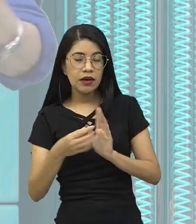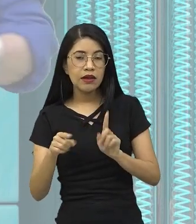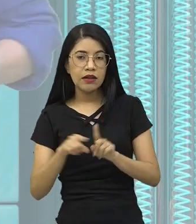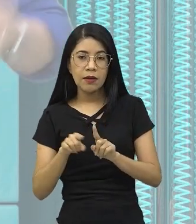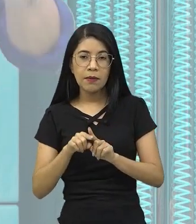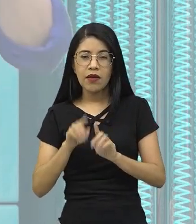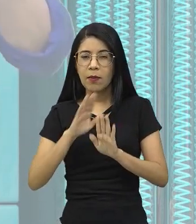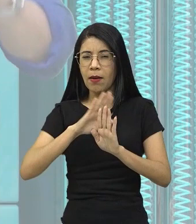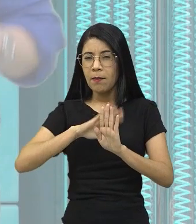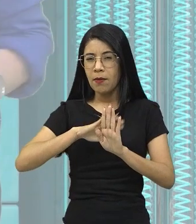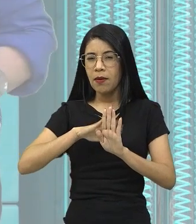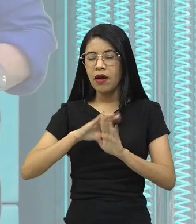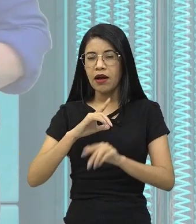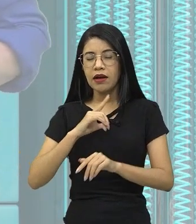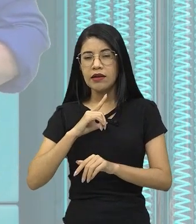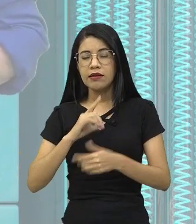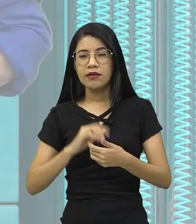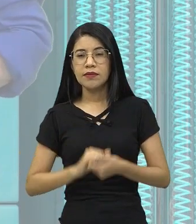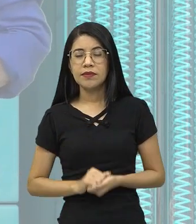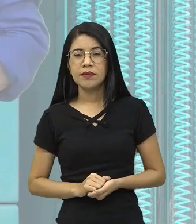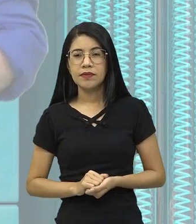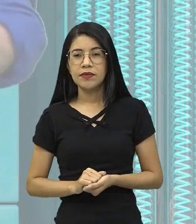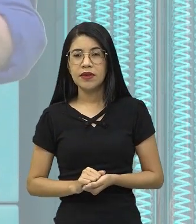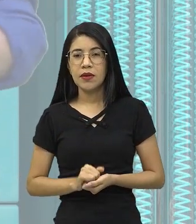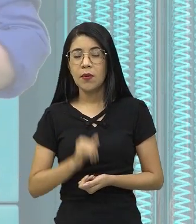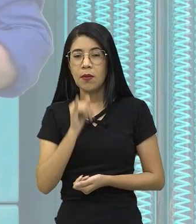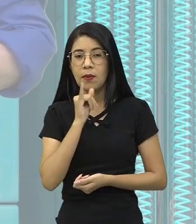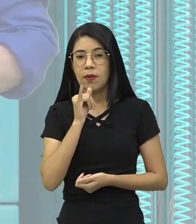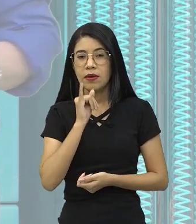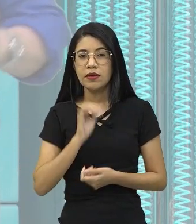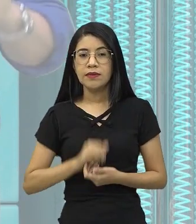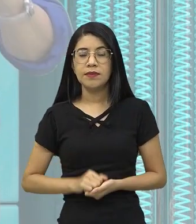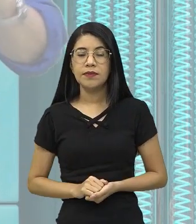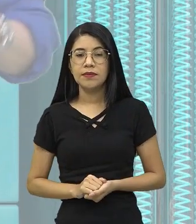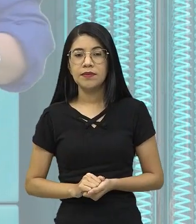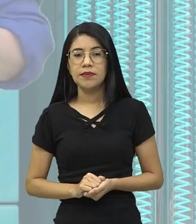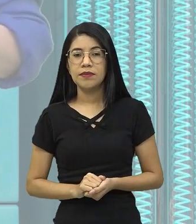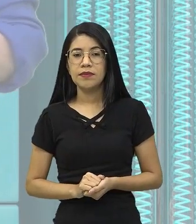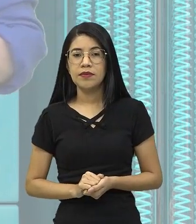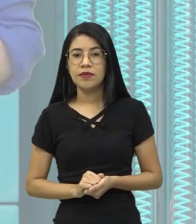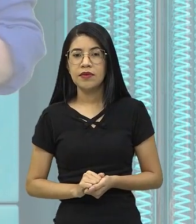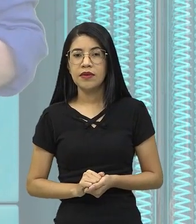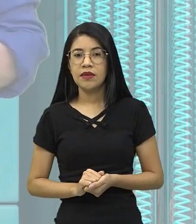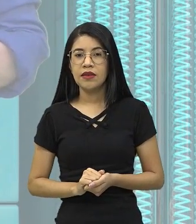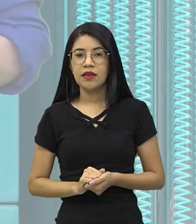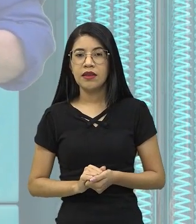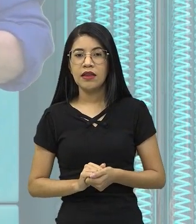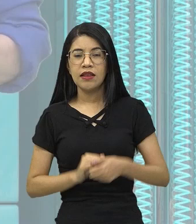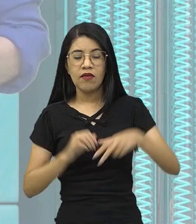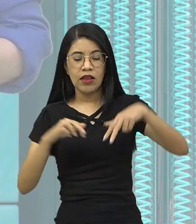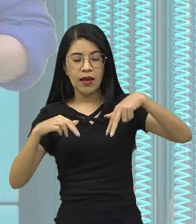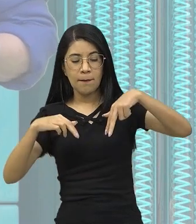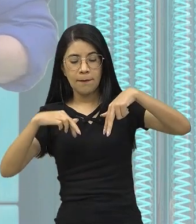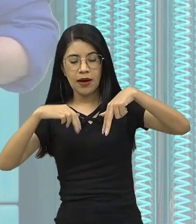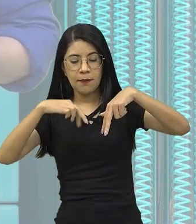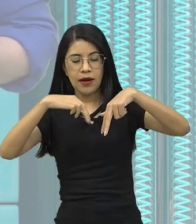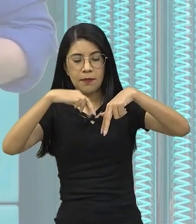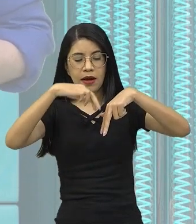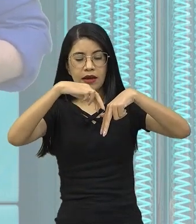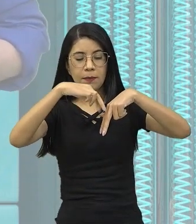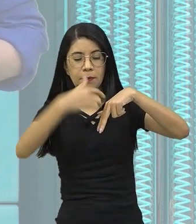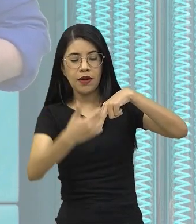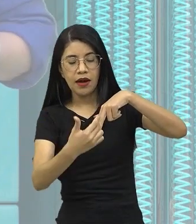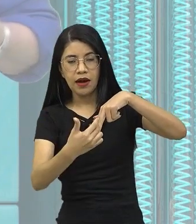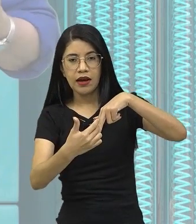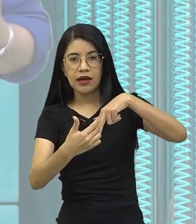subentender. Então, como exemplo de narratividade, nós temos: caiu da escada e foi para o andar